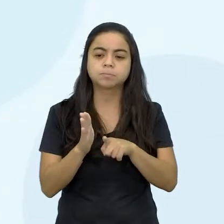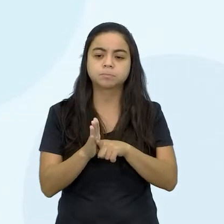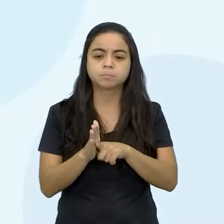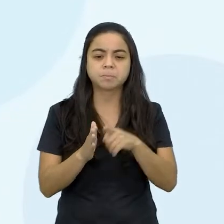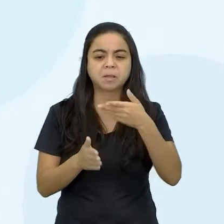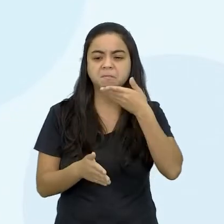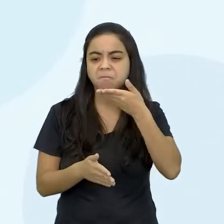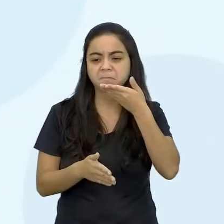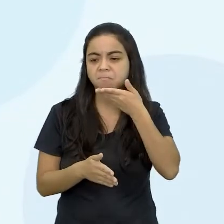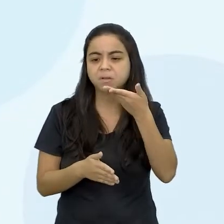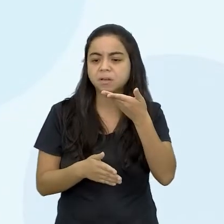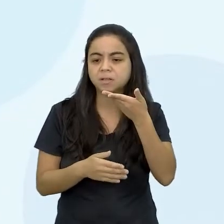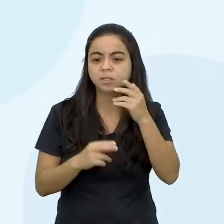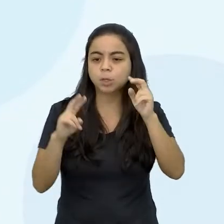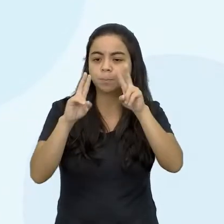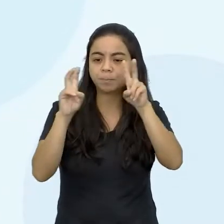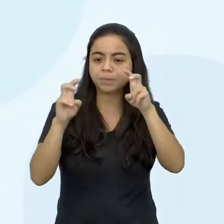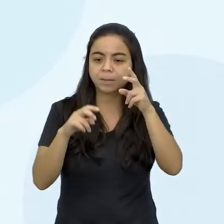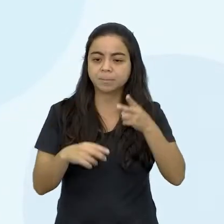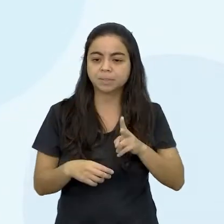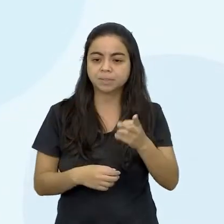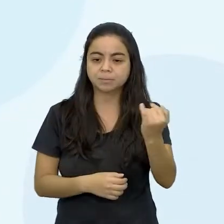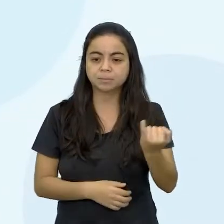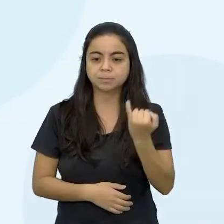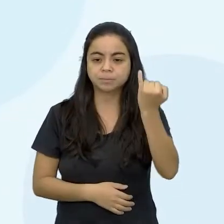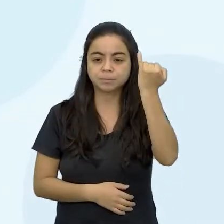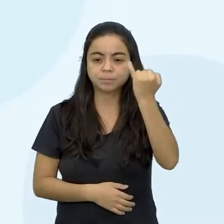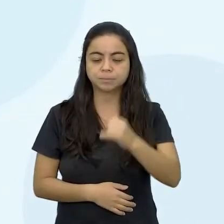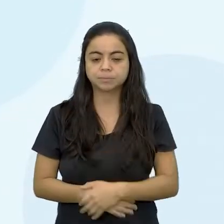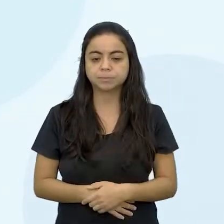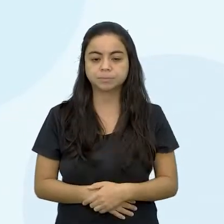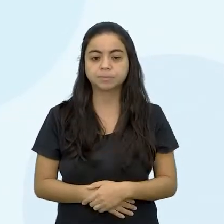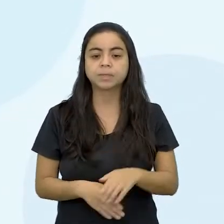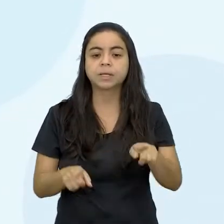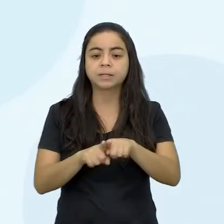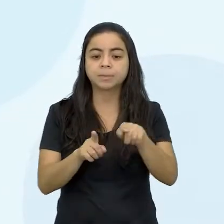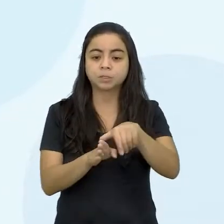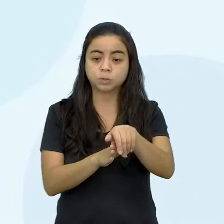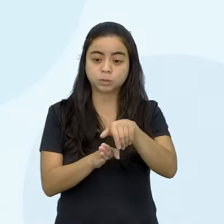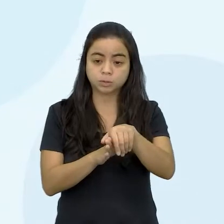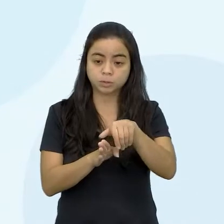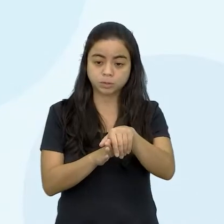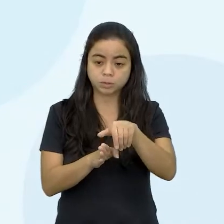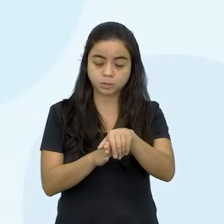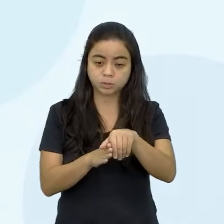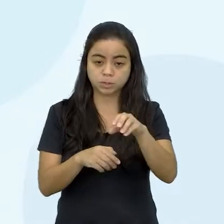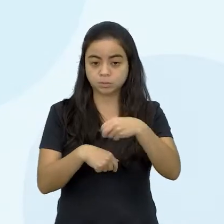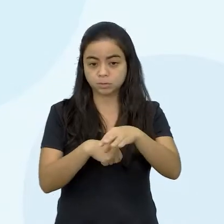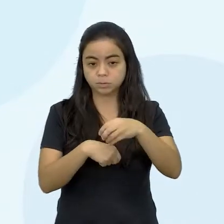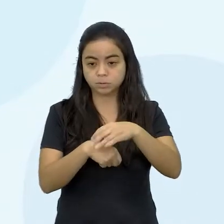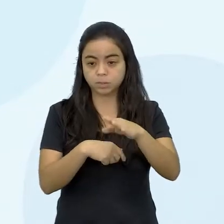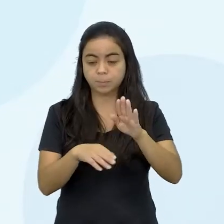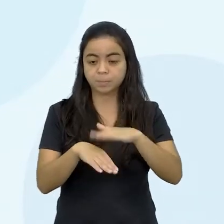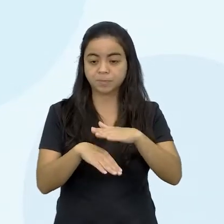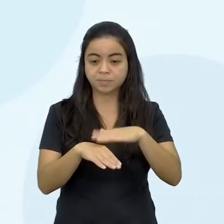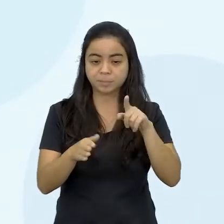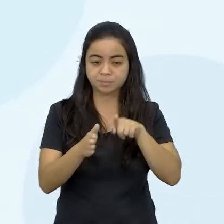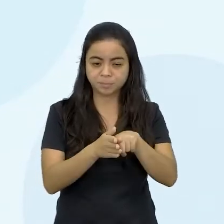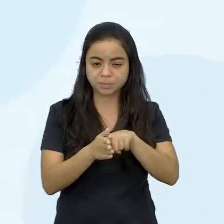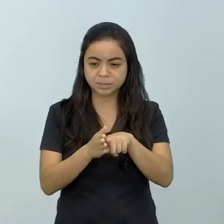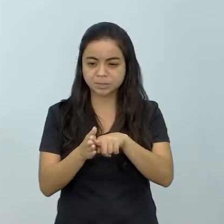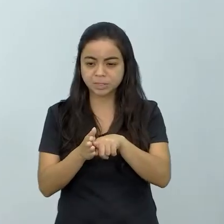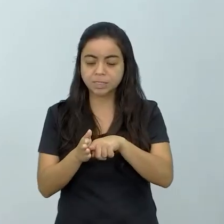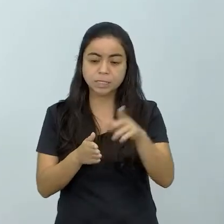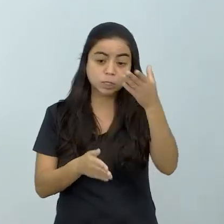sobre temáticas que são sempre muito importantes siga também as orientações recomendações na próxima aula para fazer a pesquisa e não